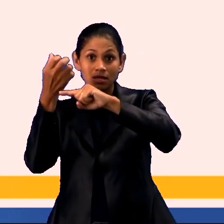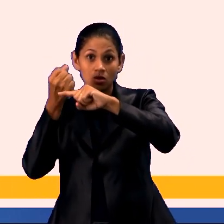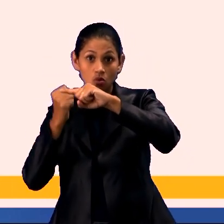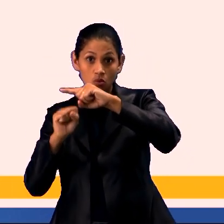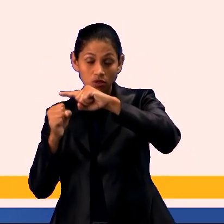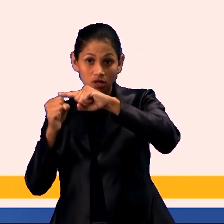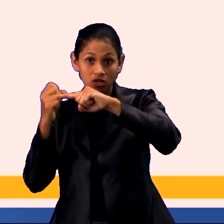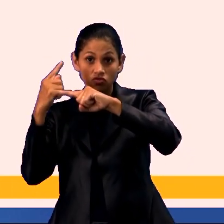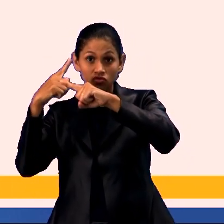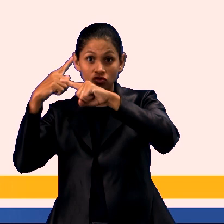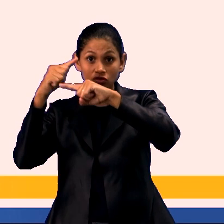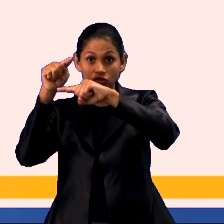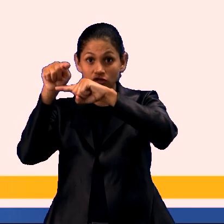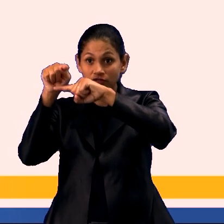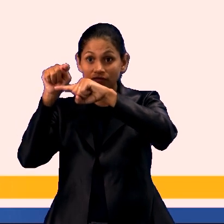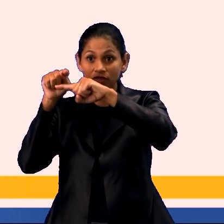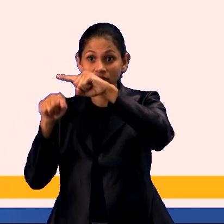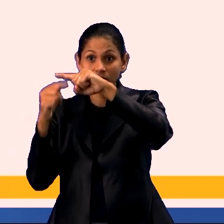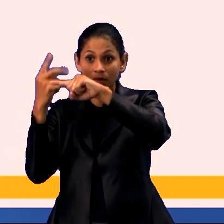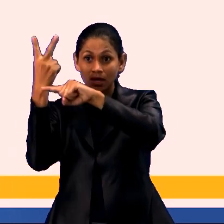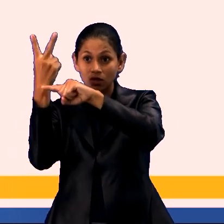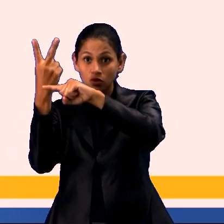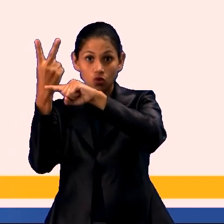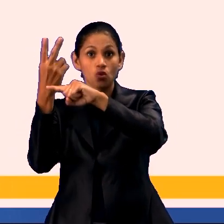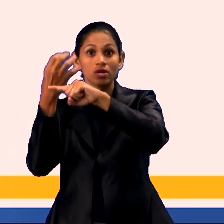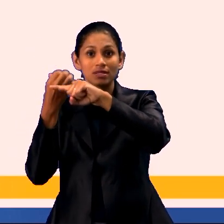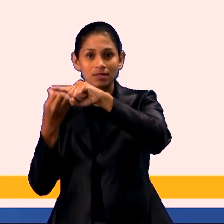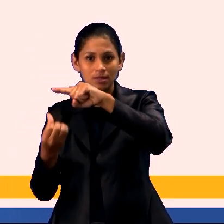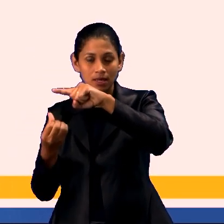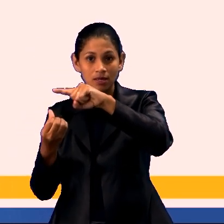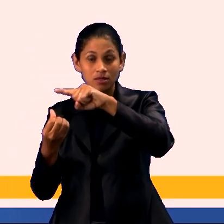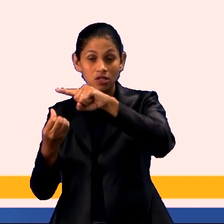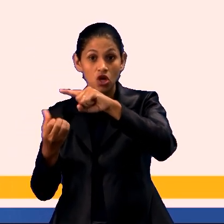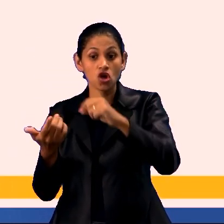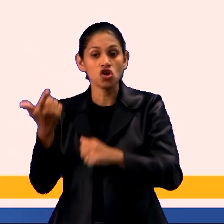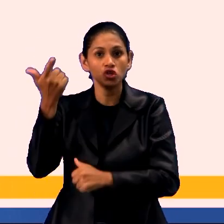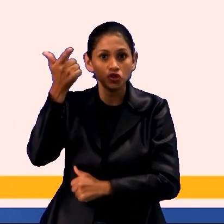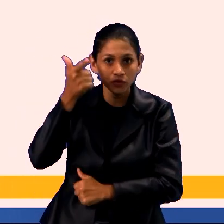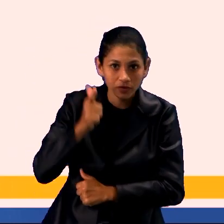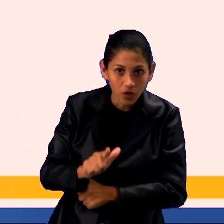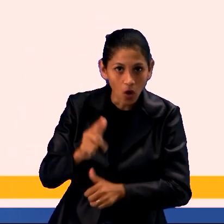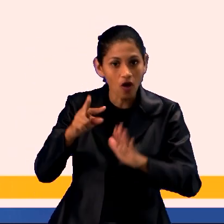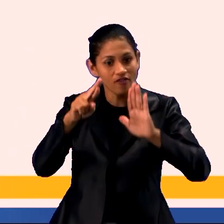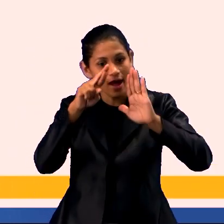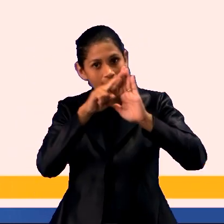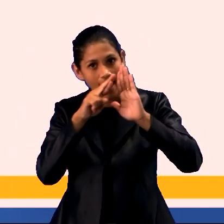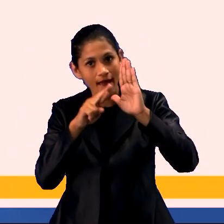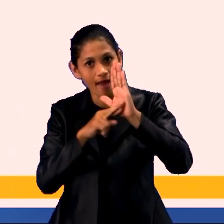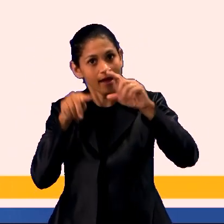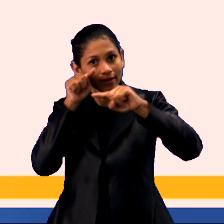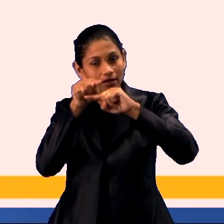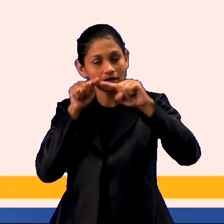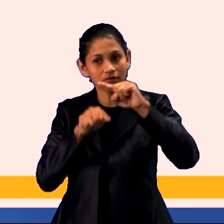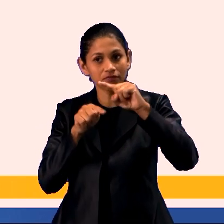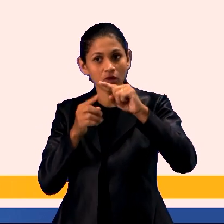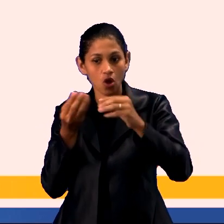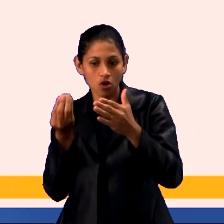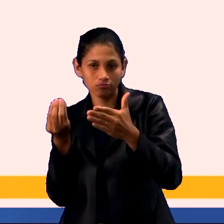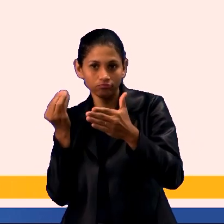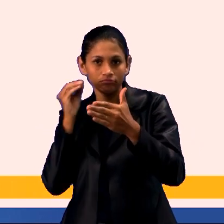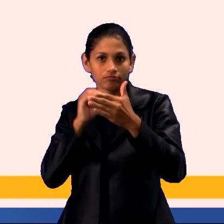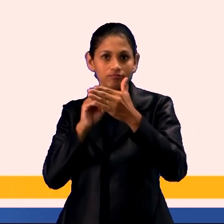para 2/6. Aplica novamente a regrinha da divisão. Repete a primeira